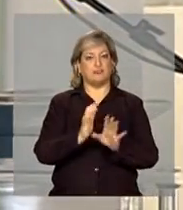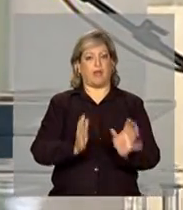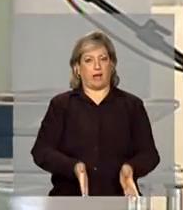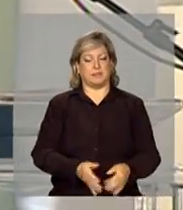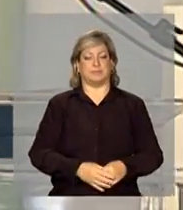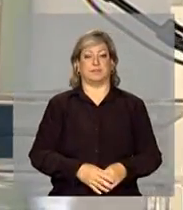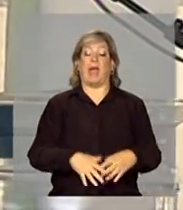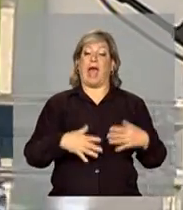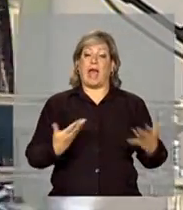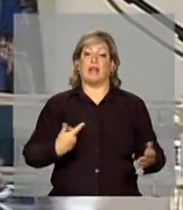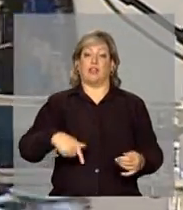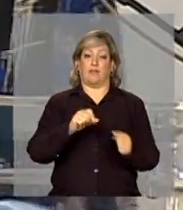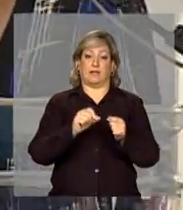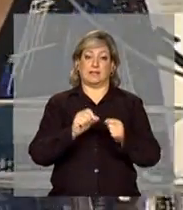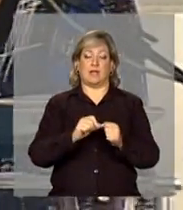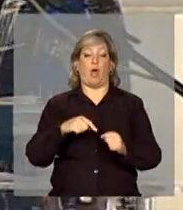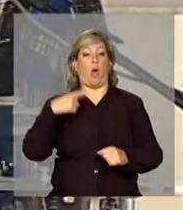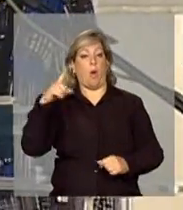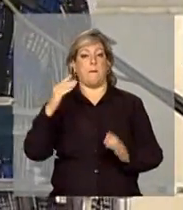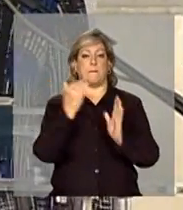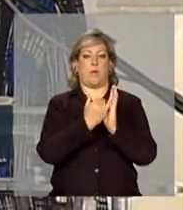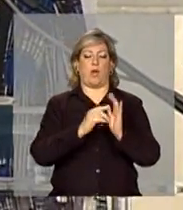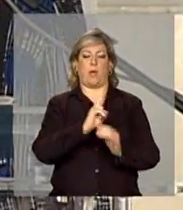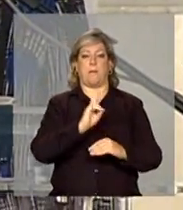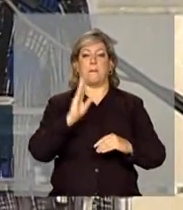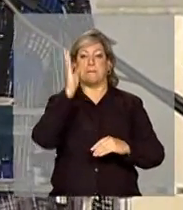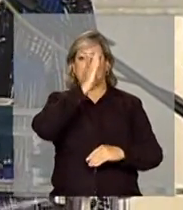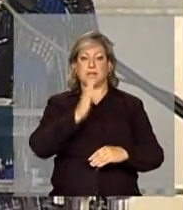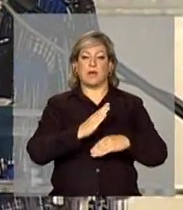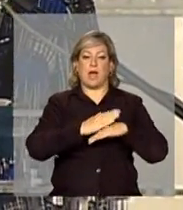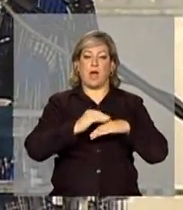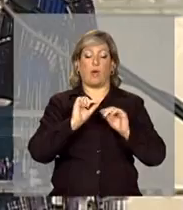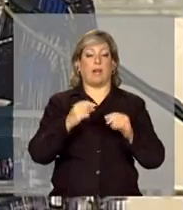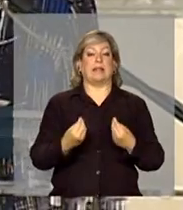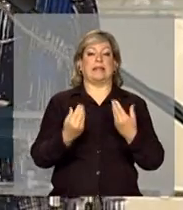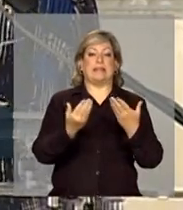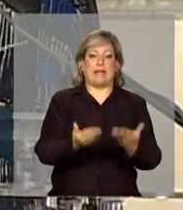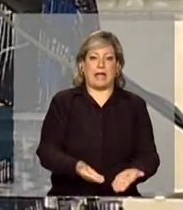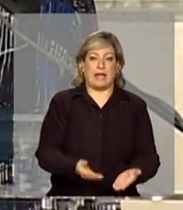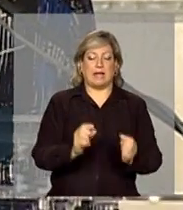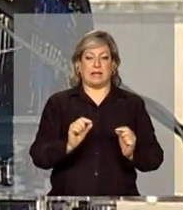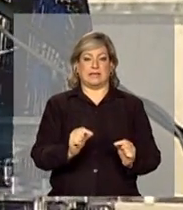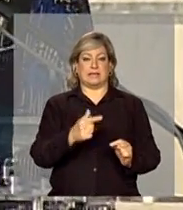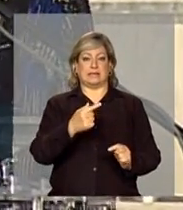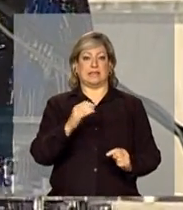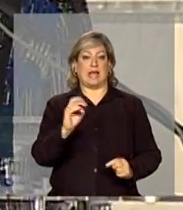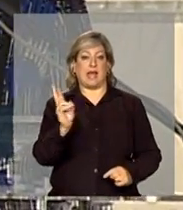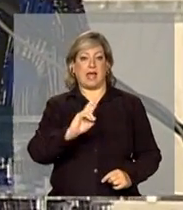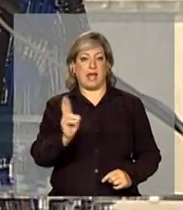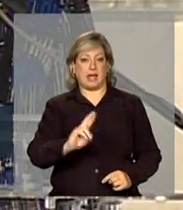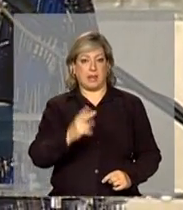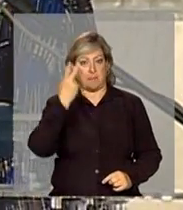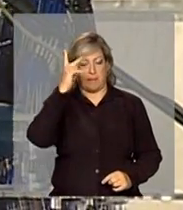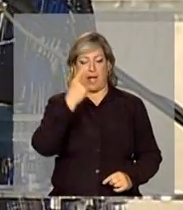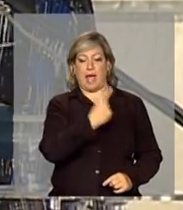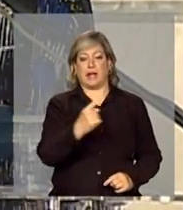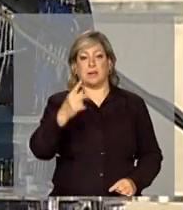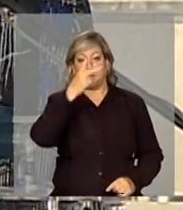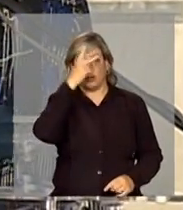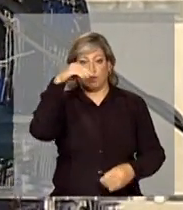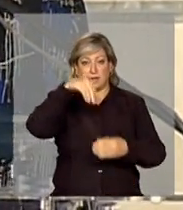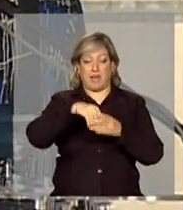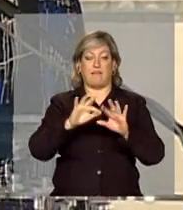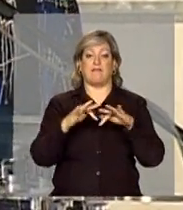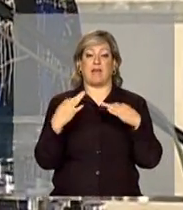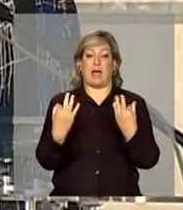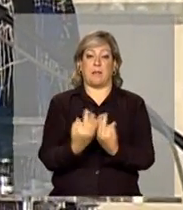o Brasil Carinhoso. O Brasil Carinhoso, que era aquele que dava R$ 70 per capita para a